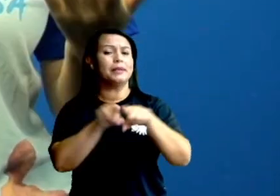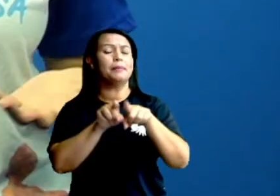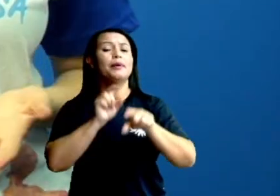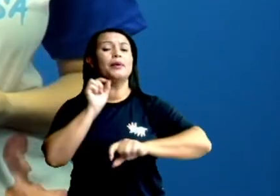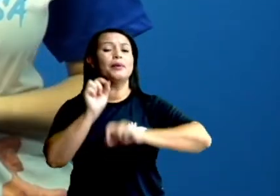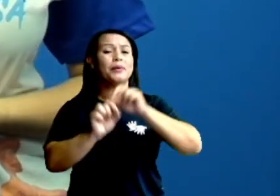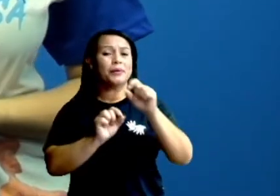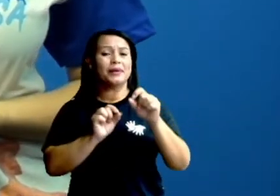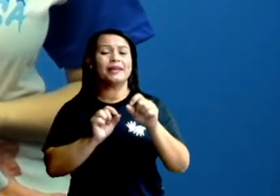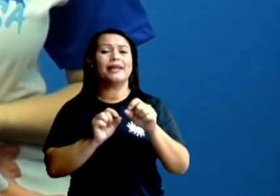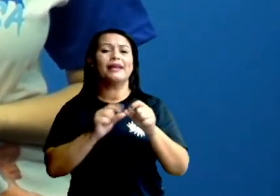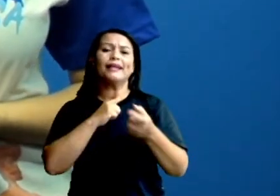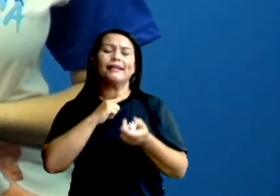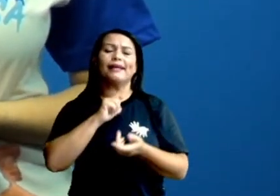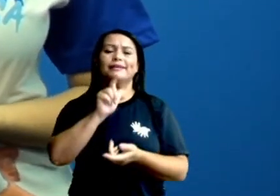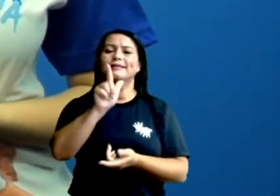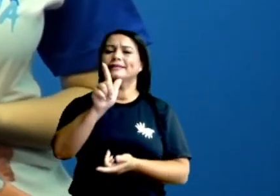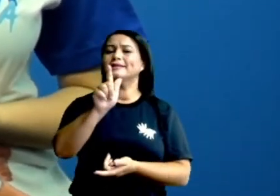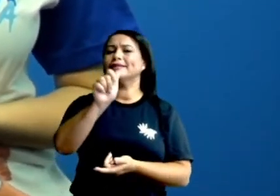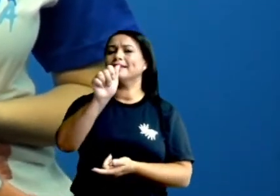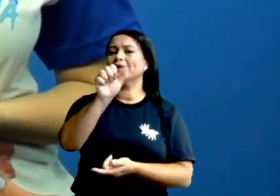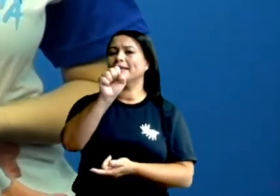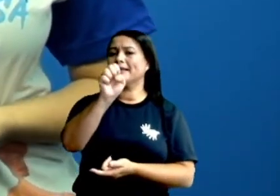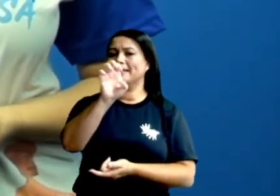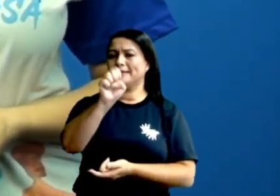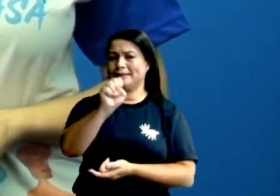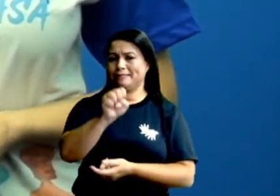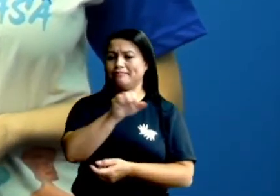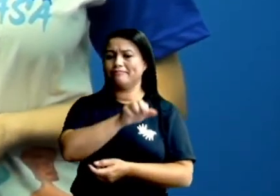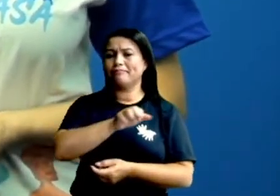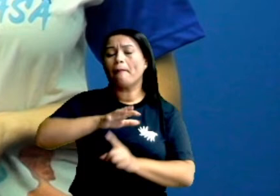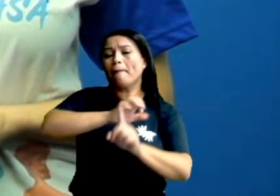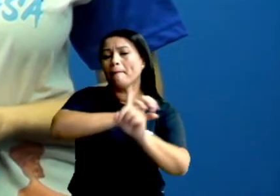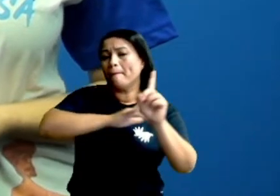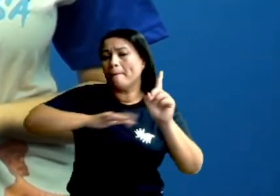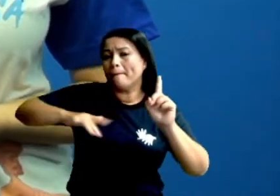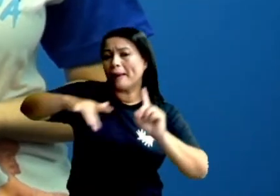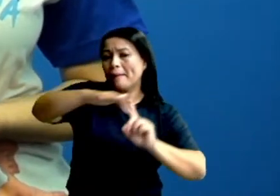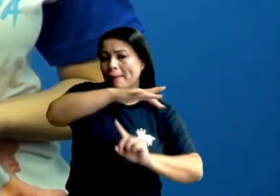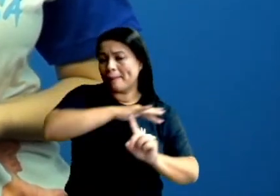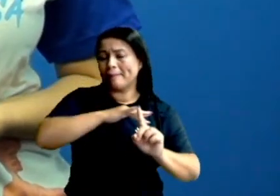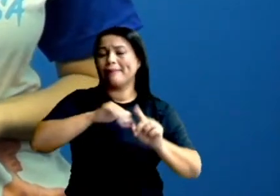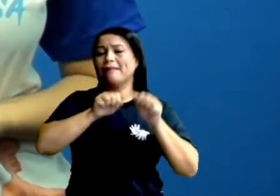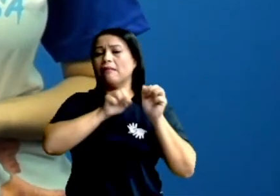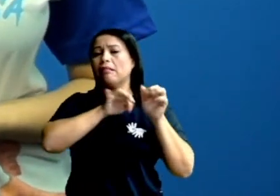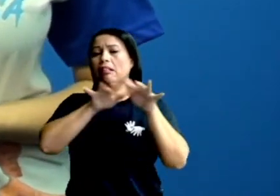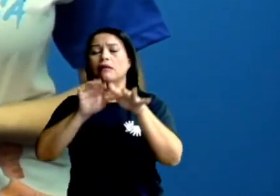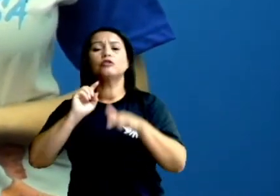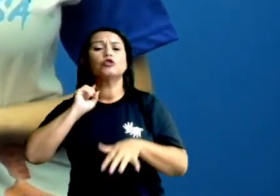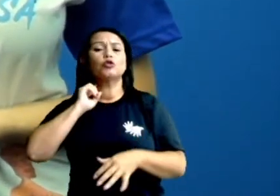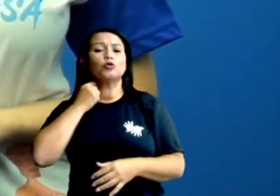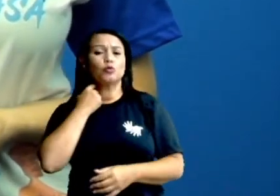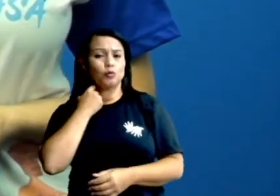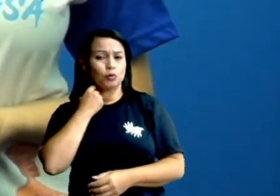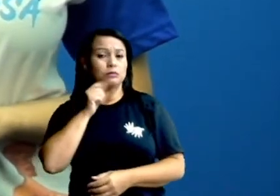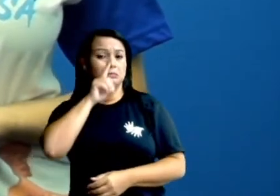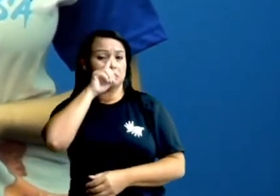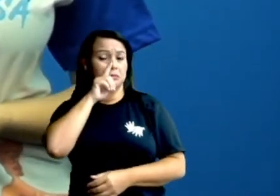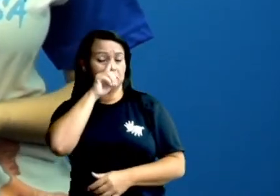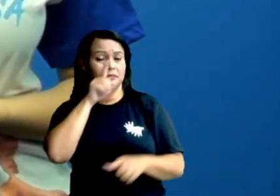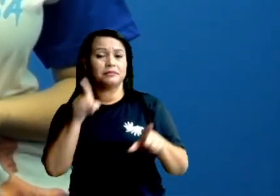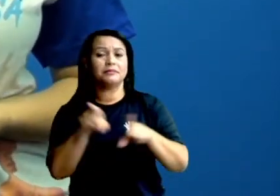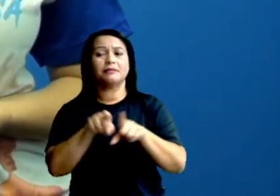também emitem esses gases para o meio ambiente, tá? E são gases tóxicos, tá? A industrialização